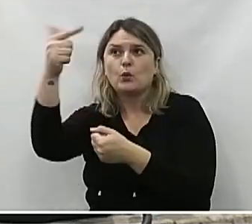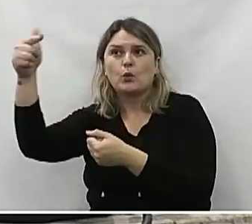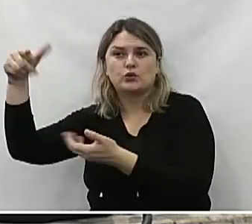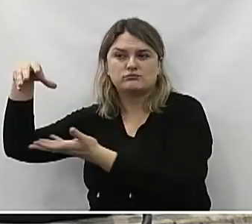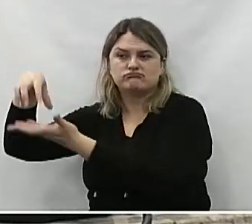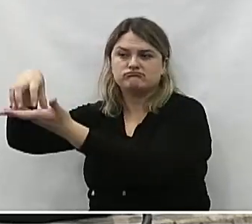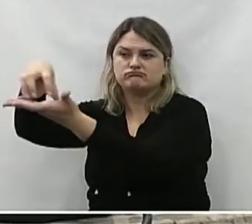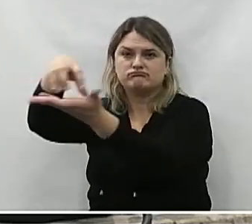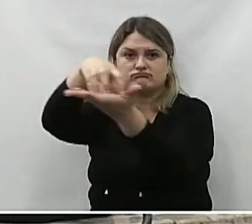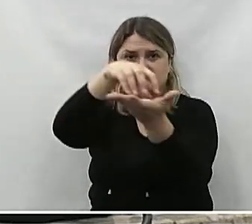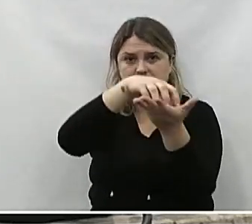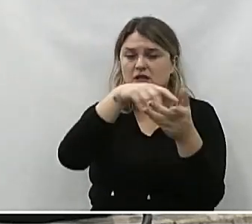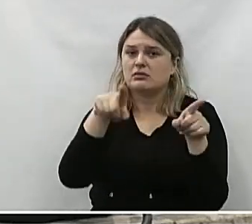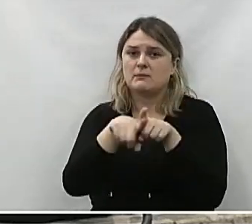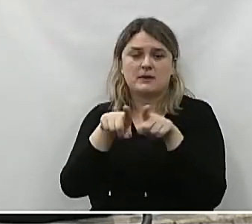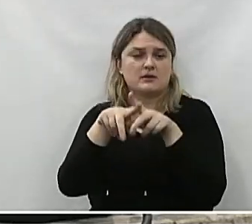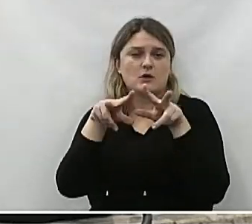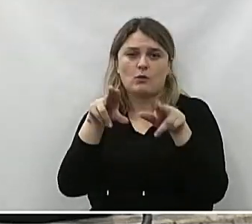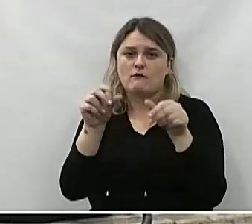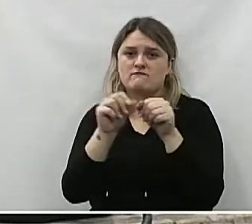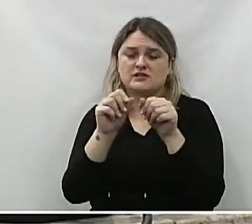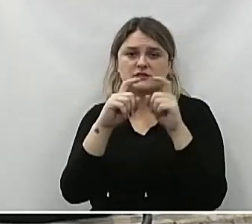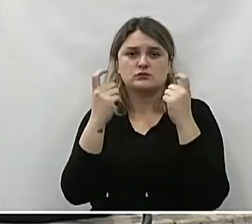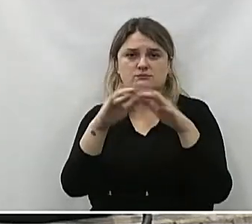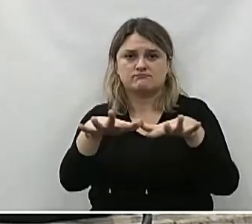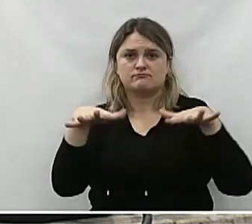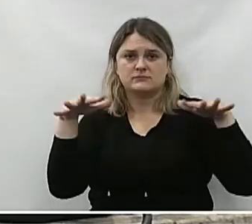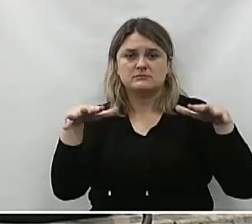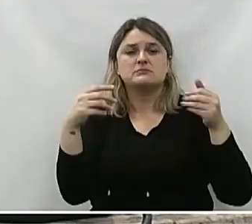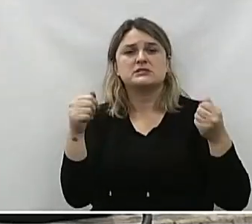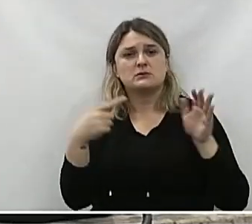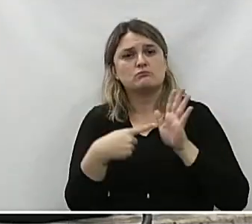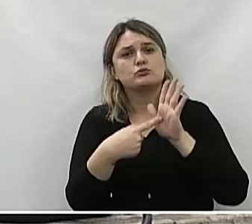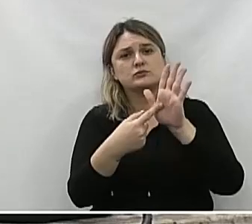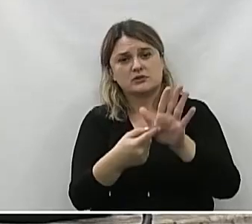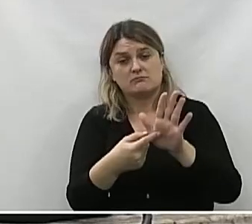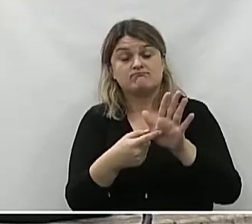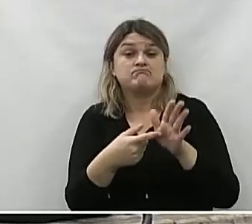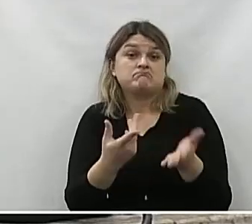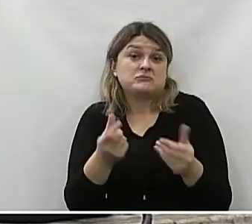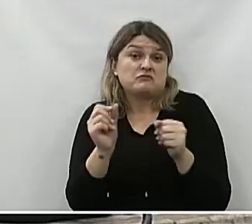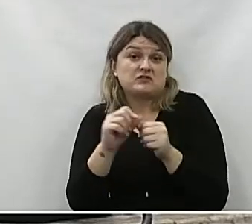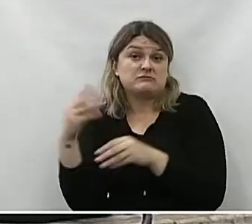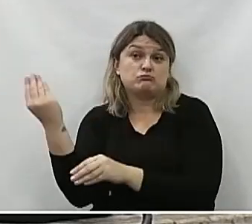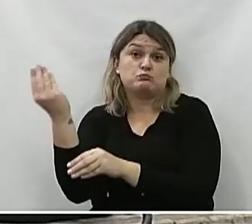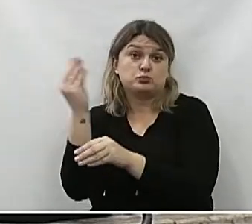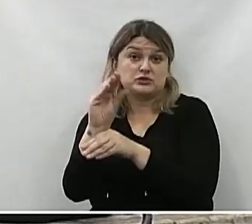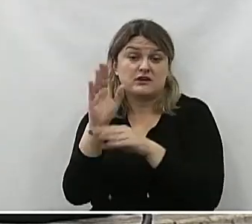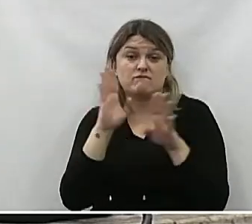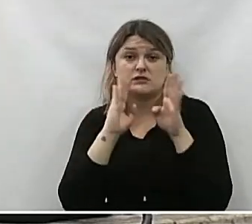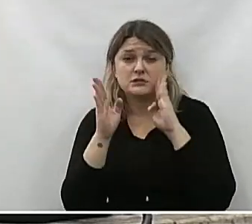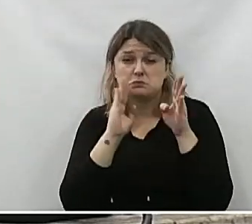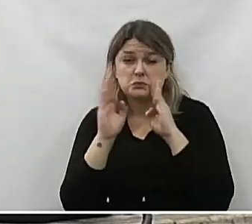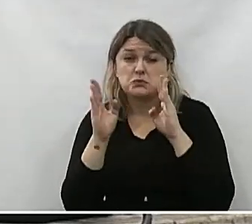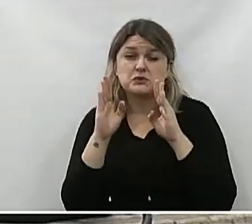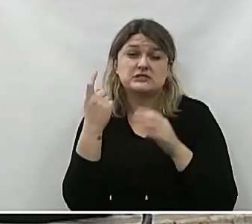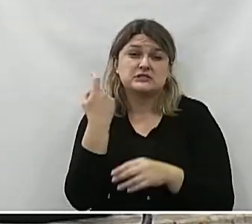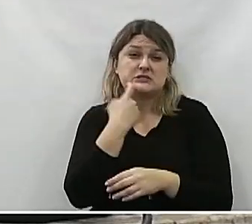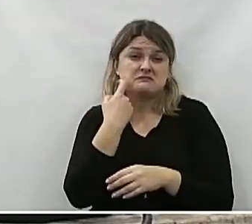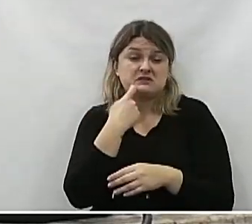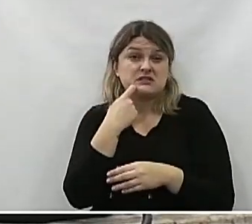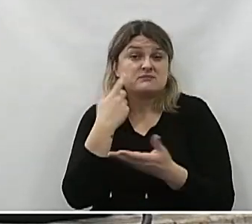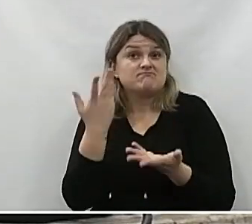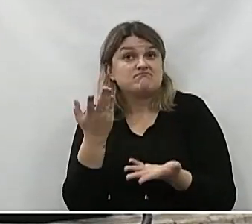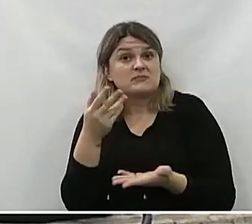entidades e os moradores assim como fizeram Na audiência pública tem que mostrar então eles fizeram essa publicação de uma forma muito genérica na sexta-feira